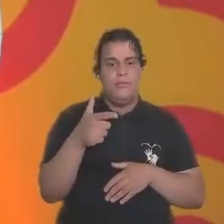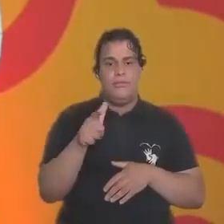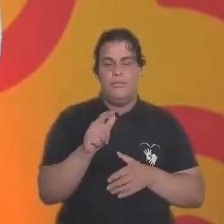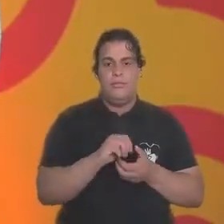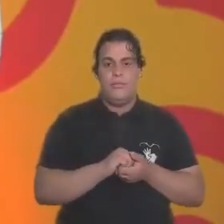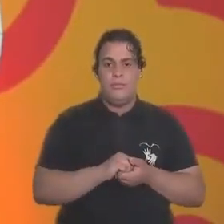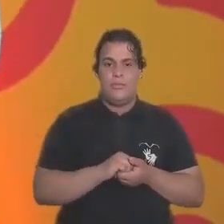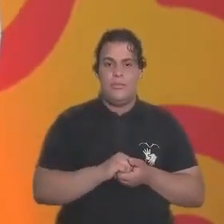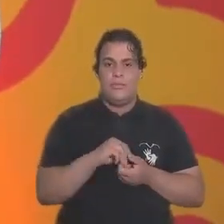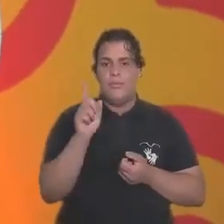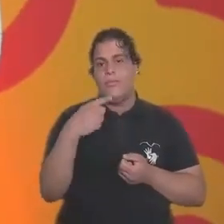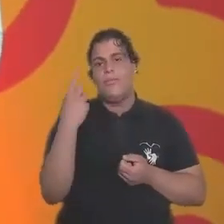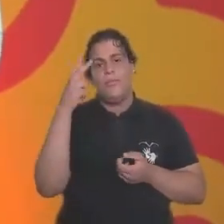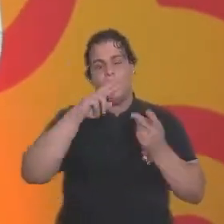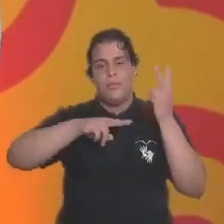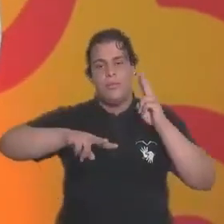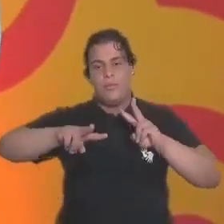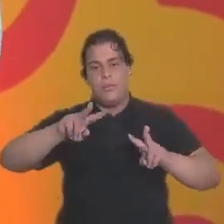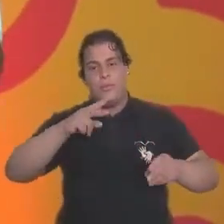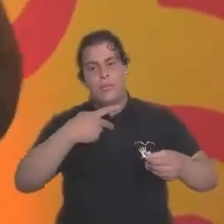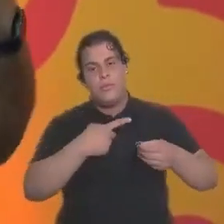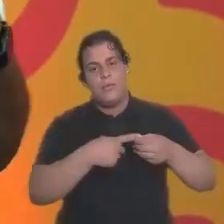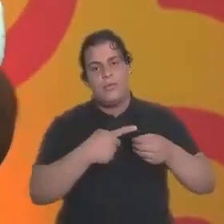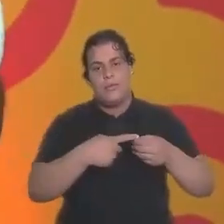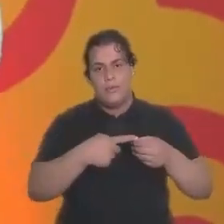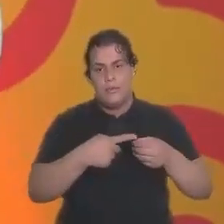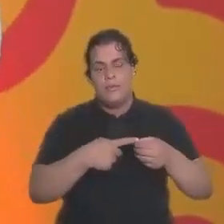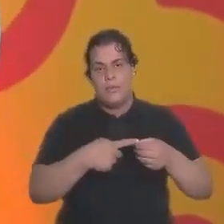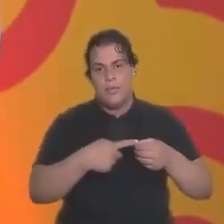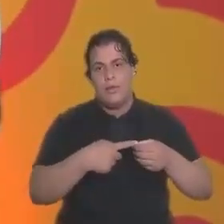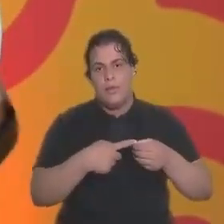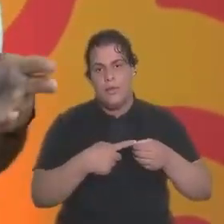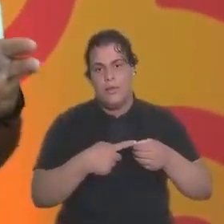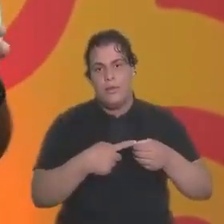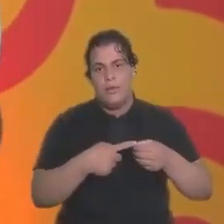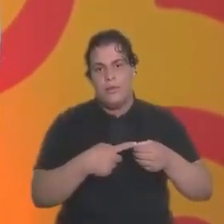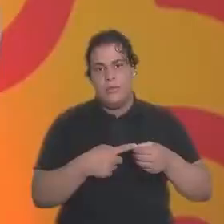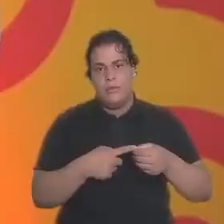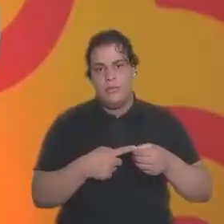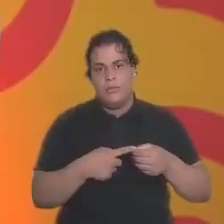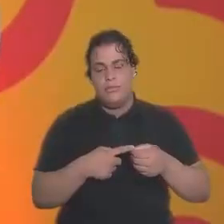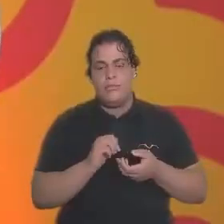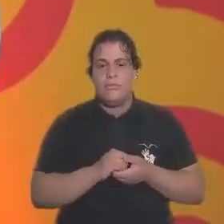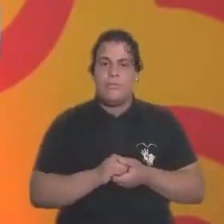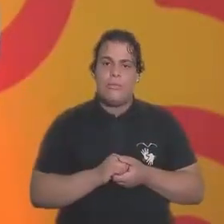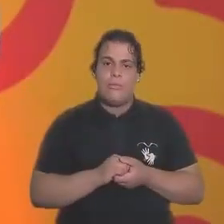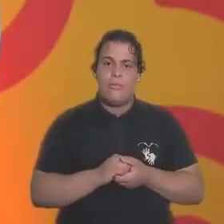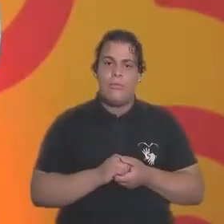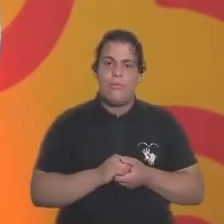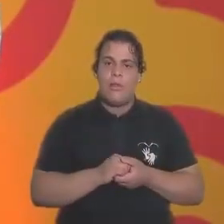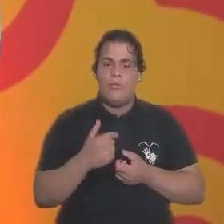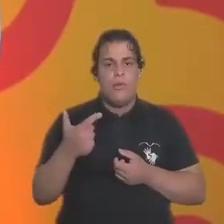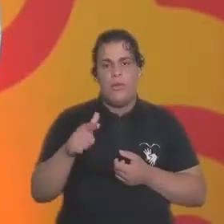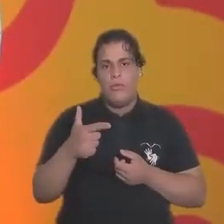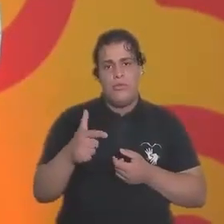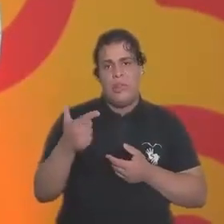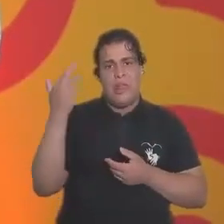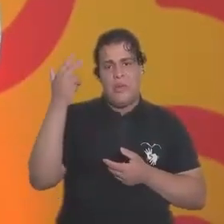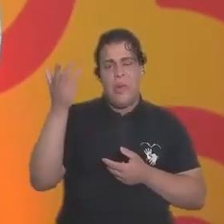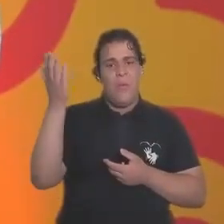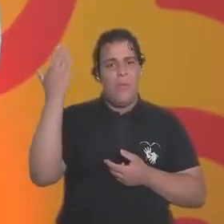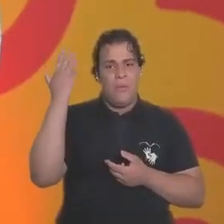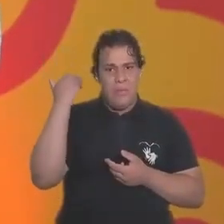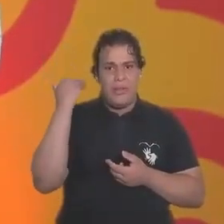gente olha para as cidades hoje, a gente vê o quanto a coisa ficou cinza, concreto em tudo, e quando a gente